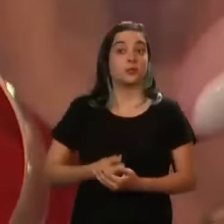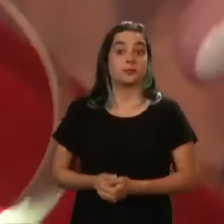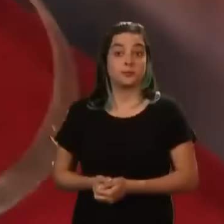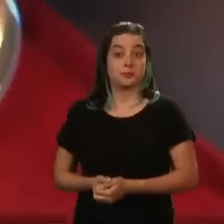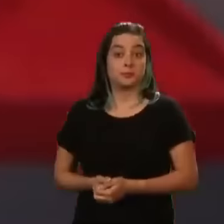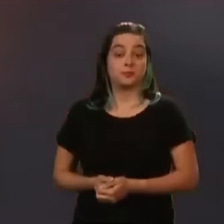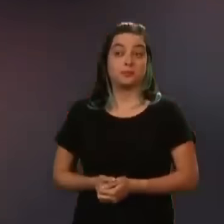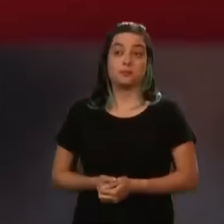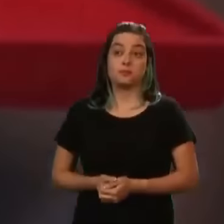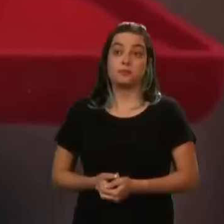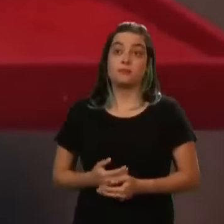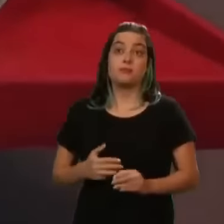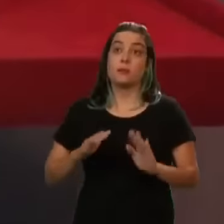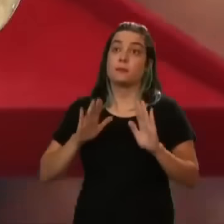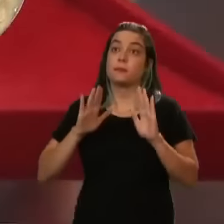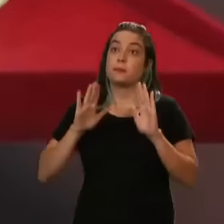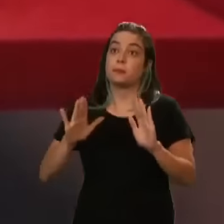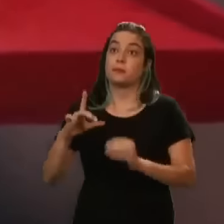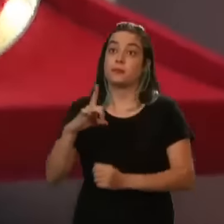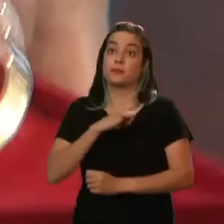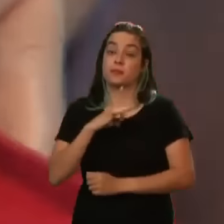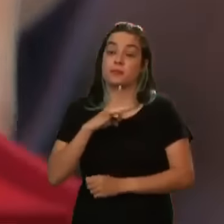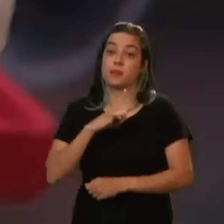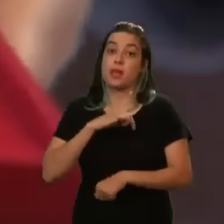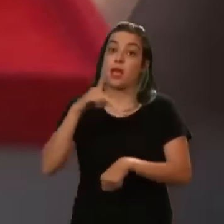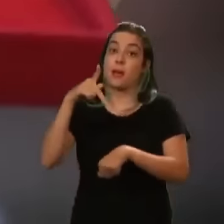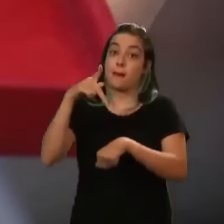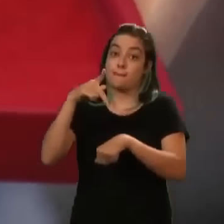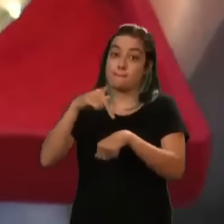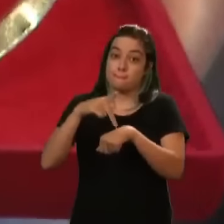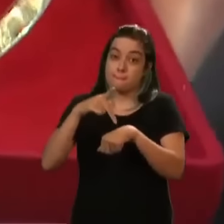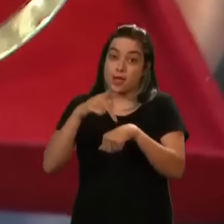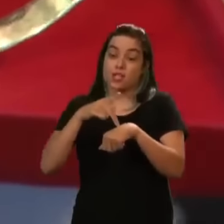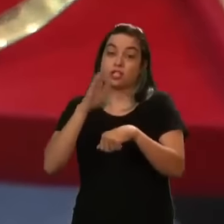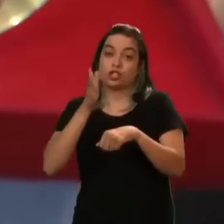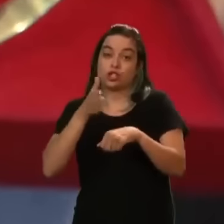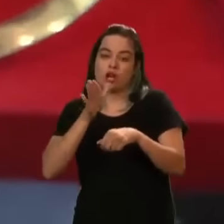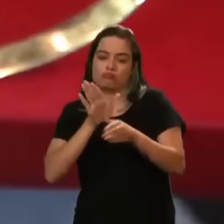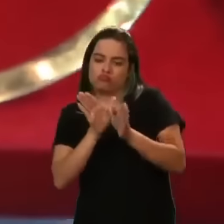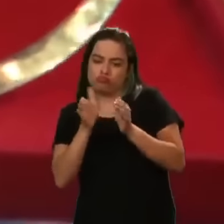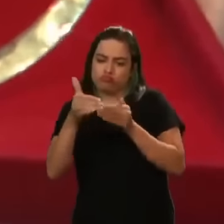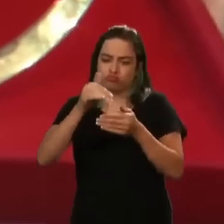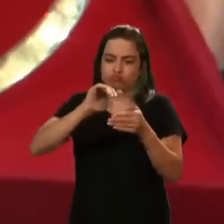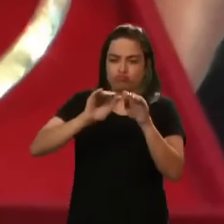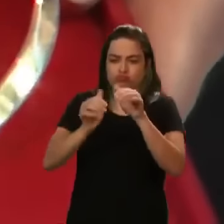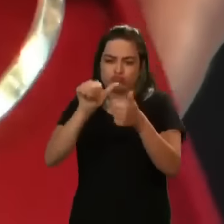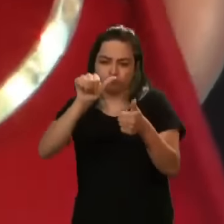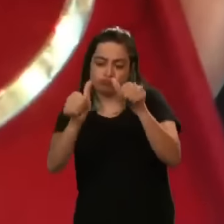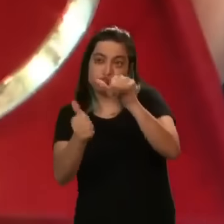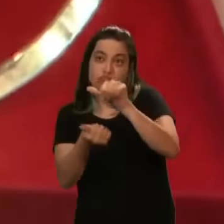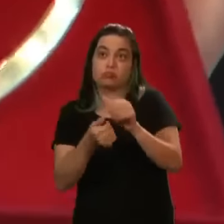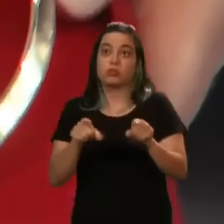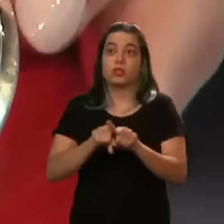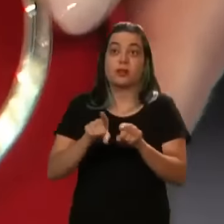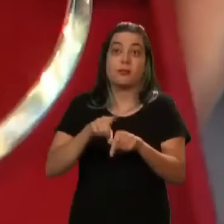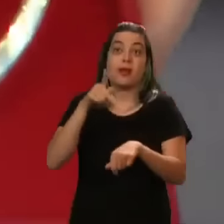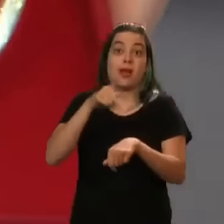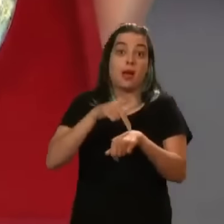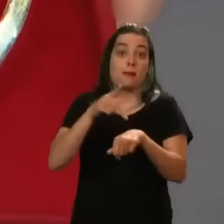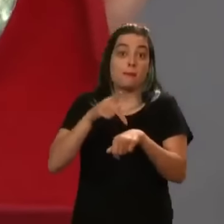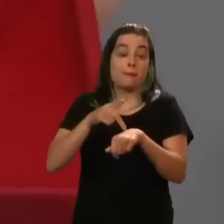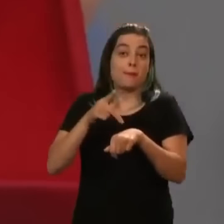mas ela reúne tanto a pedra lapidada quanto a drusa, a pedra bruta. Dá